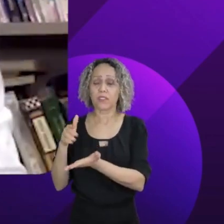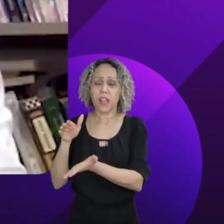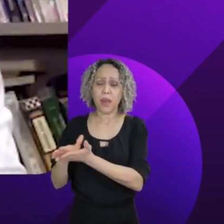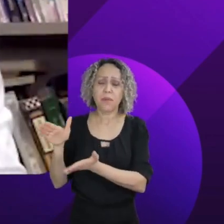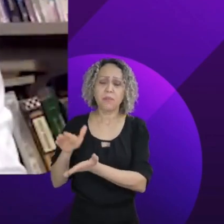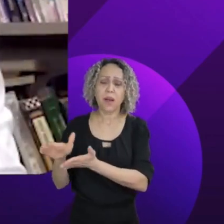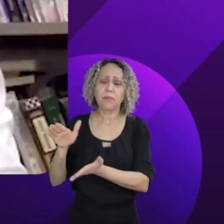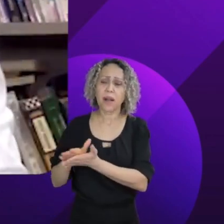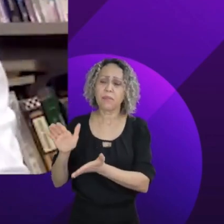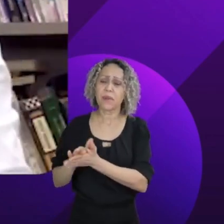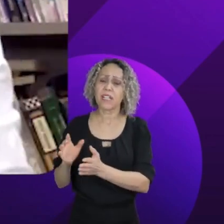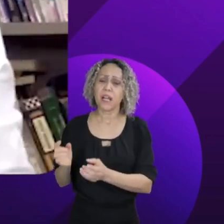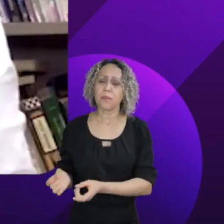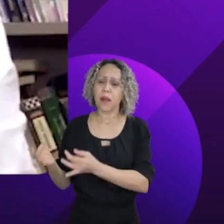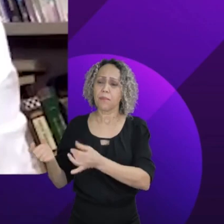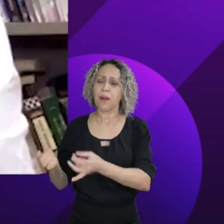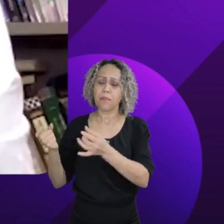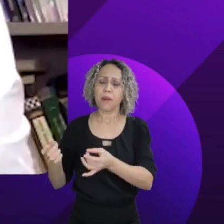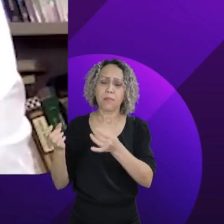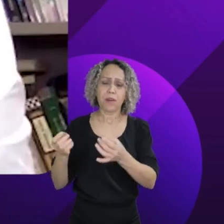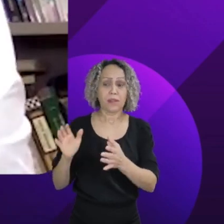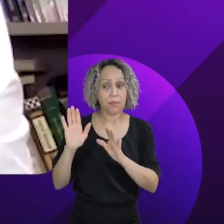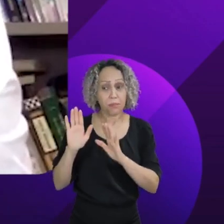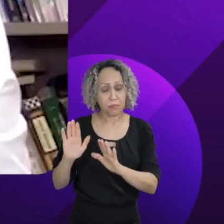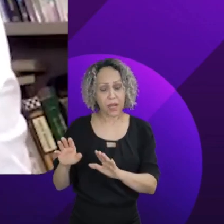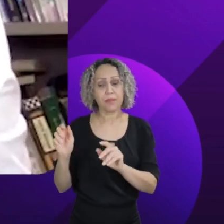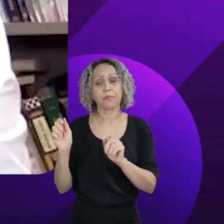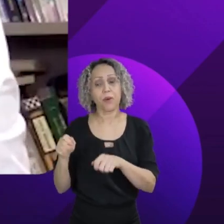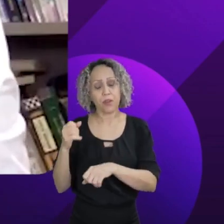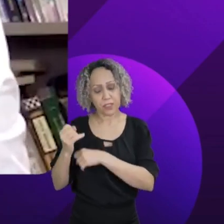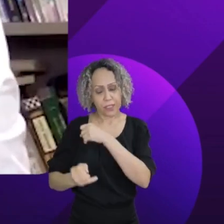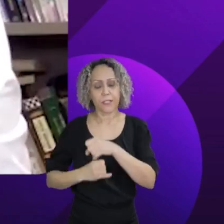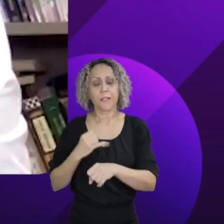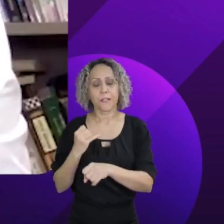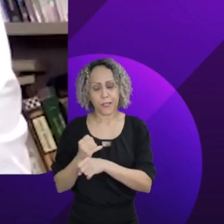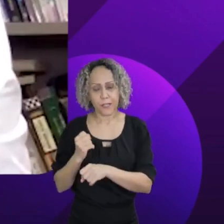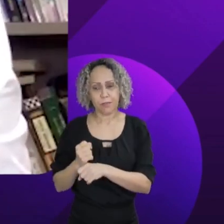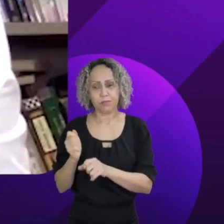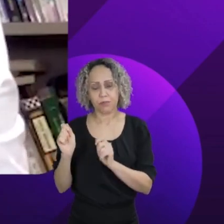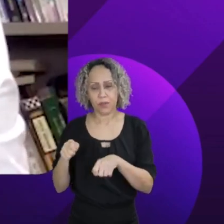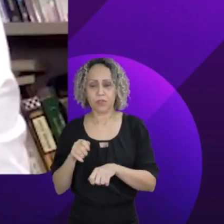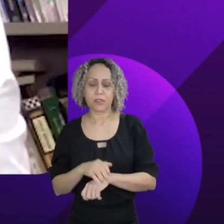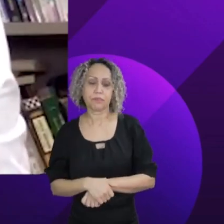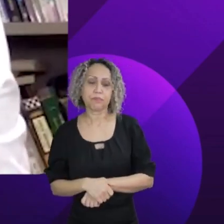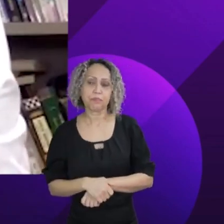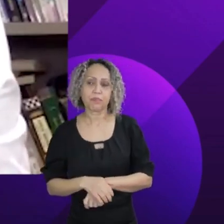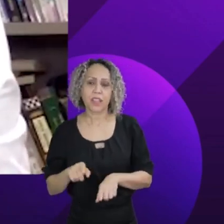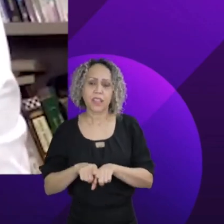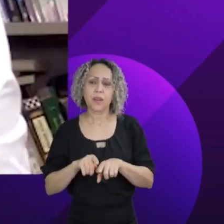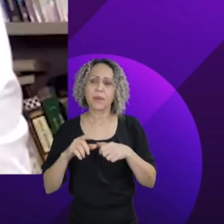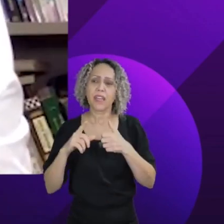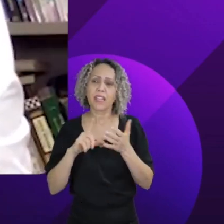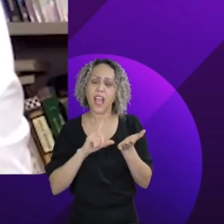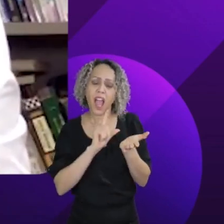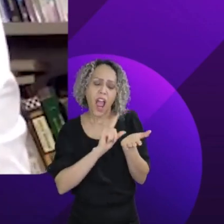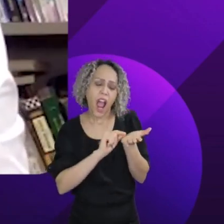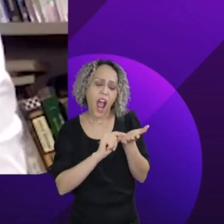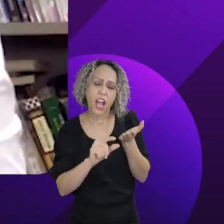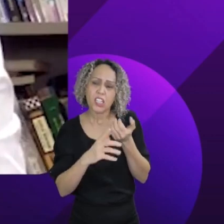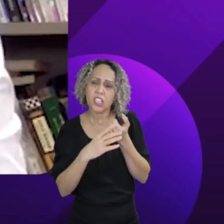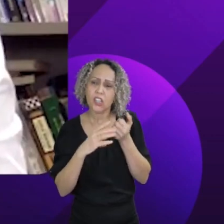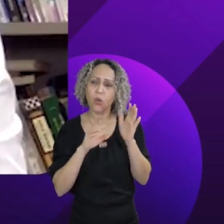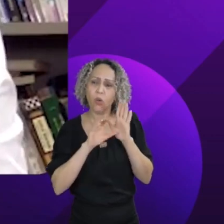na internet. E tem muitos artigos, quando vocês vão no Google e dão uma clicada